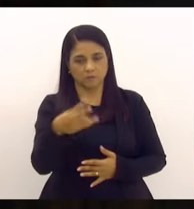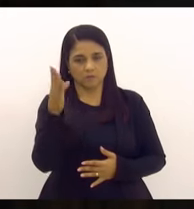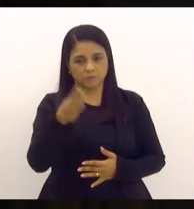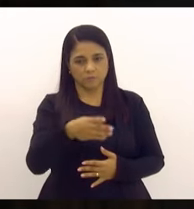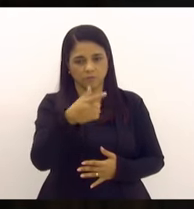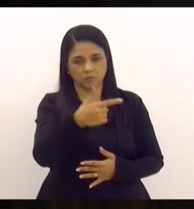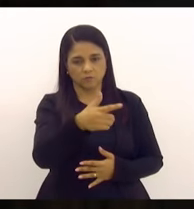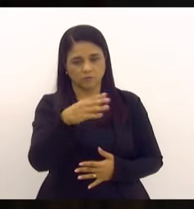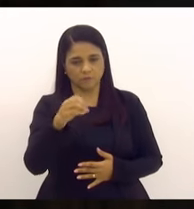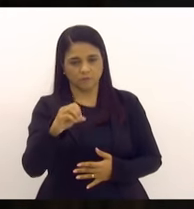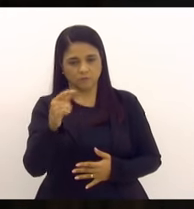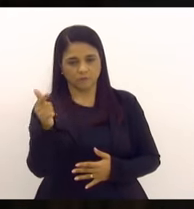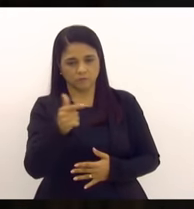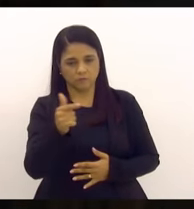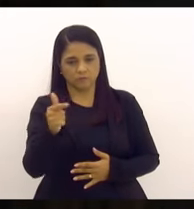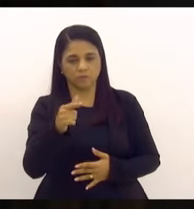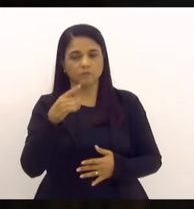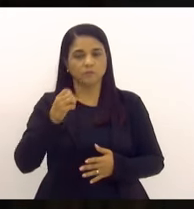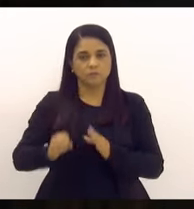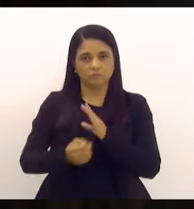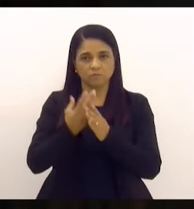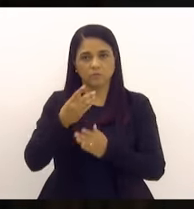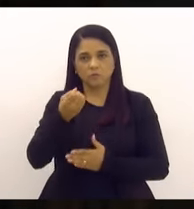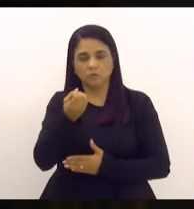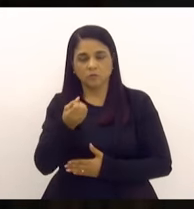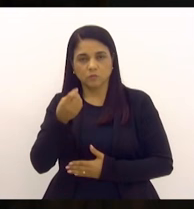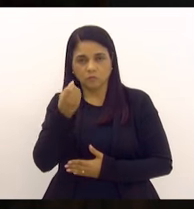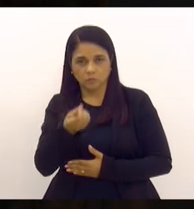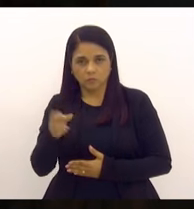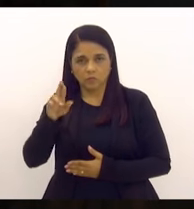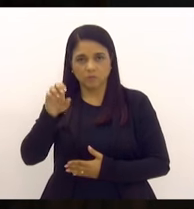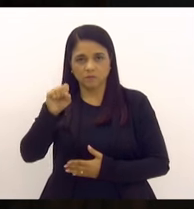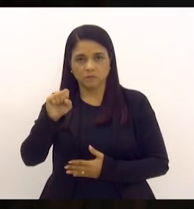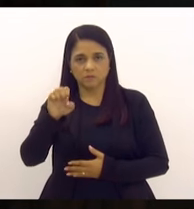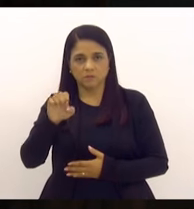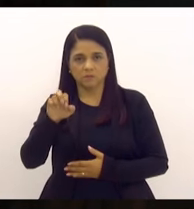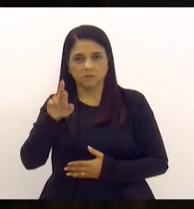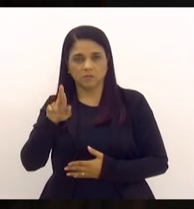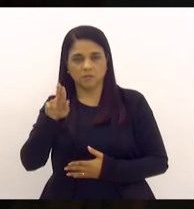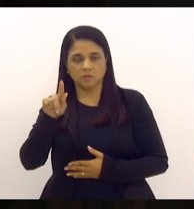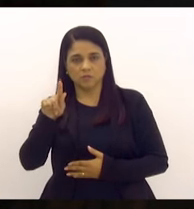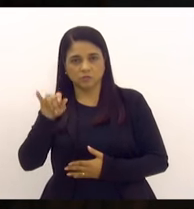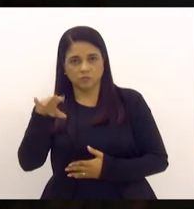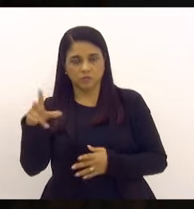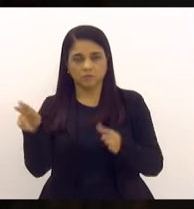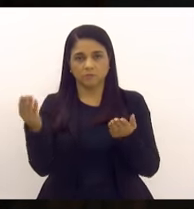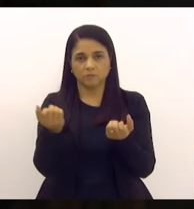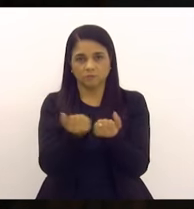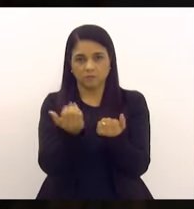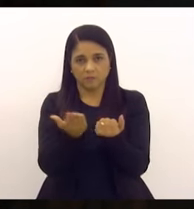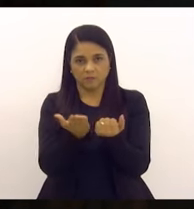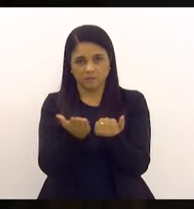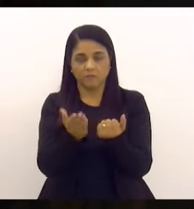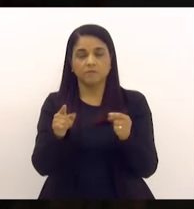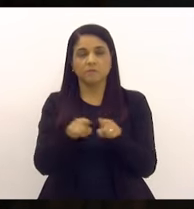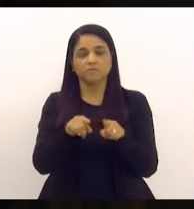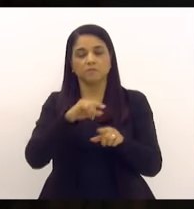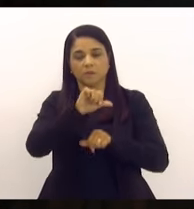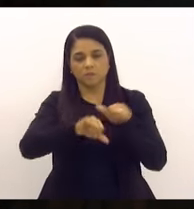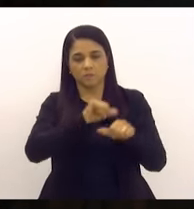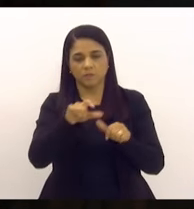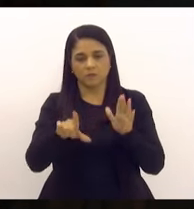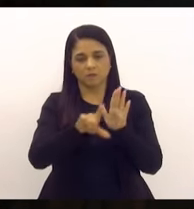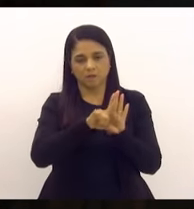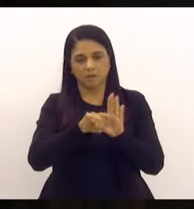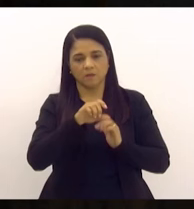6.443/2022, de autoria dos deputados doutor Serginho e Samuel Malafaia, que modifica a lei estadual número 6.081, de 21 de